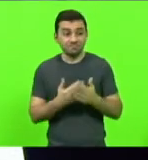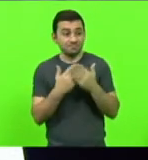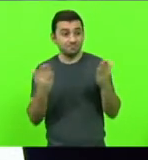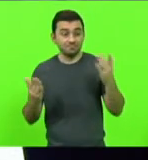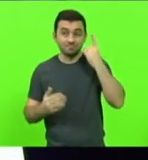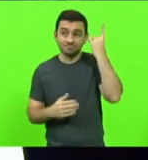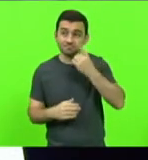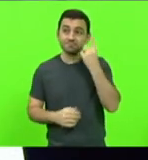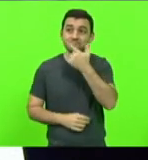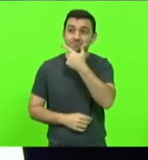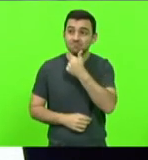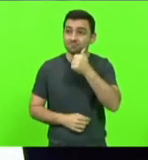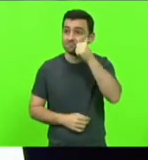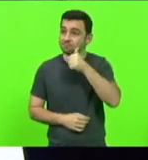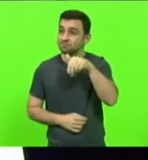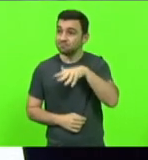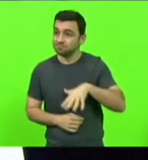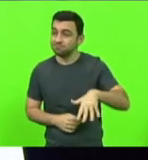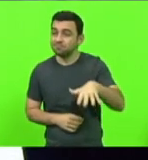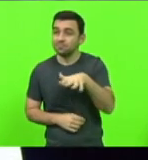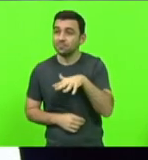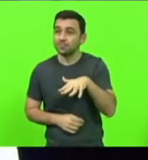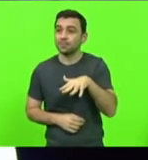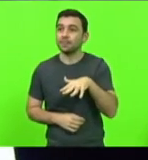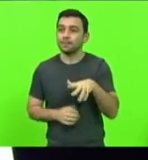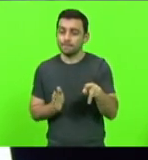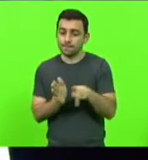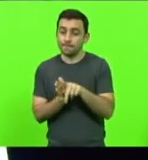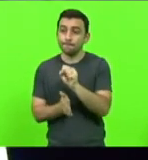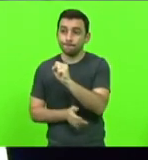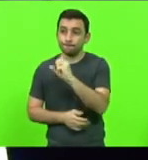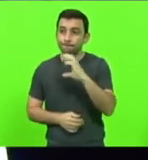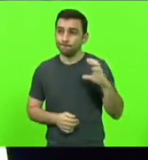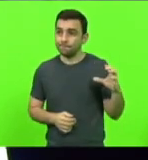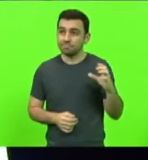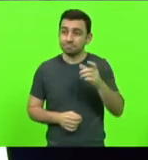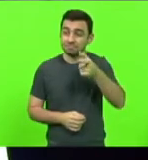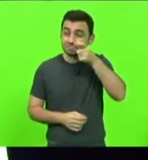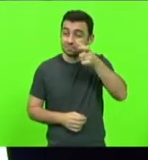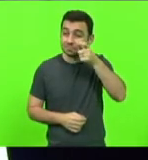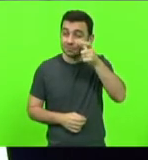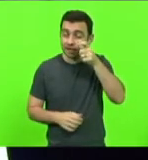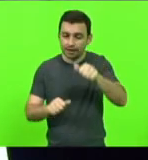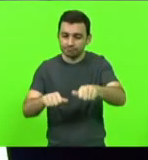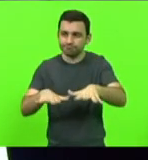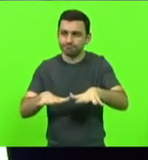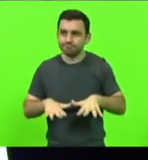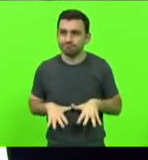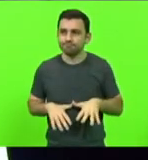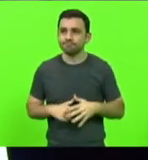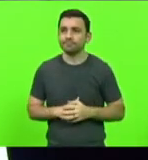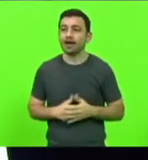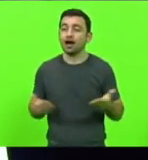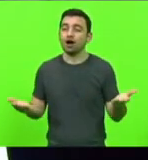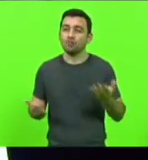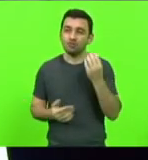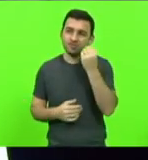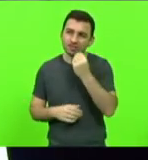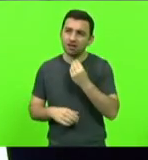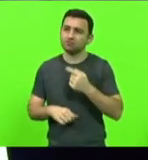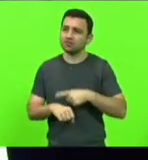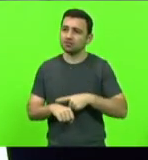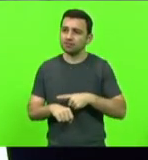senhoras deputadas, estimados catarinenses que acompanham esta sessão, quero aproveitar esse espaço para